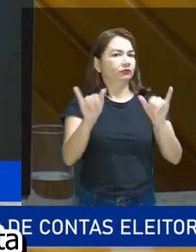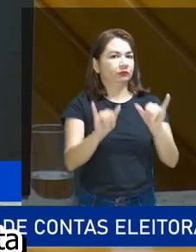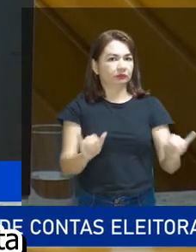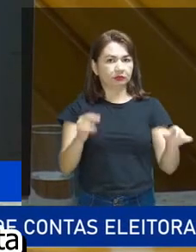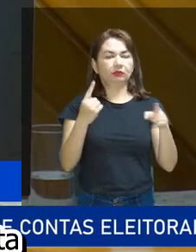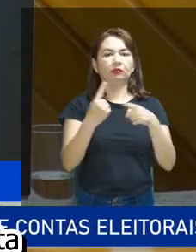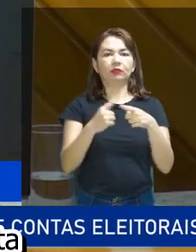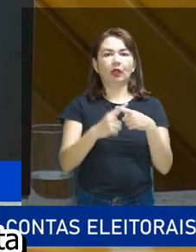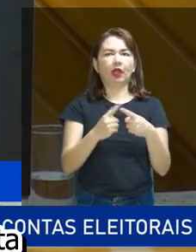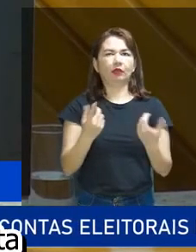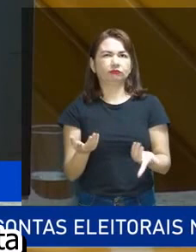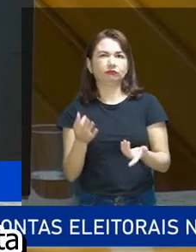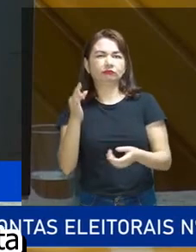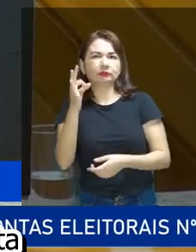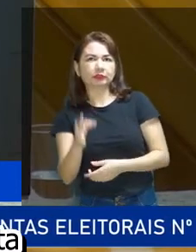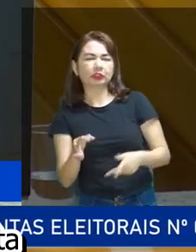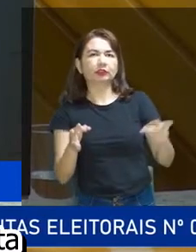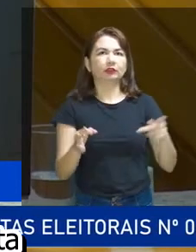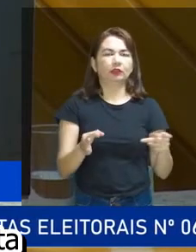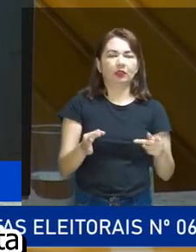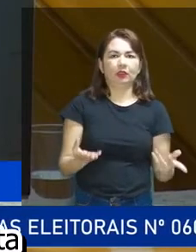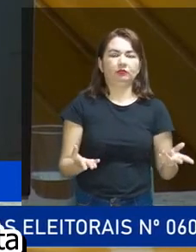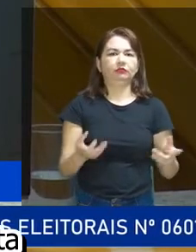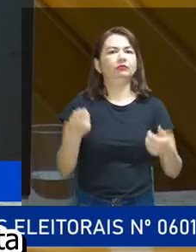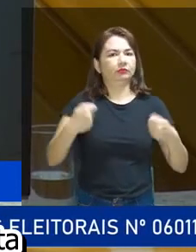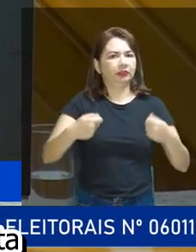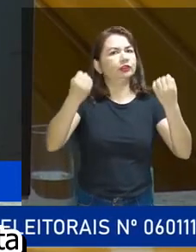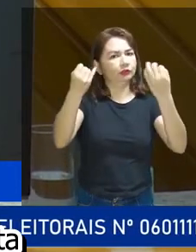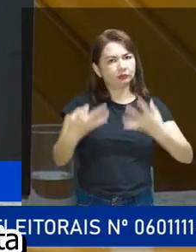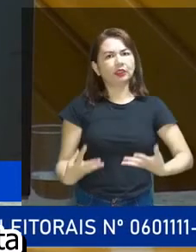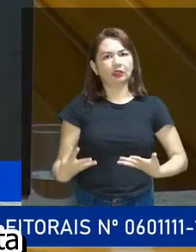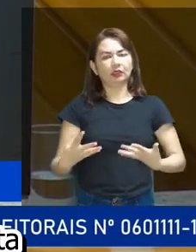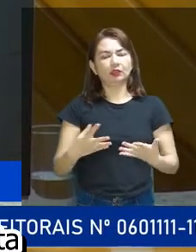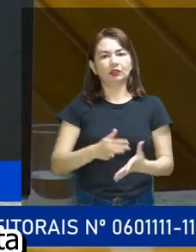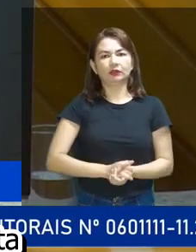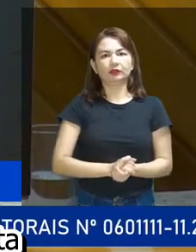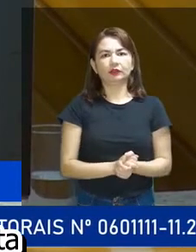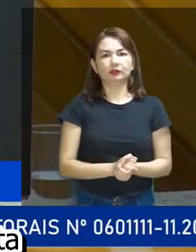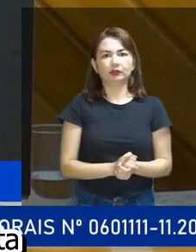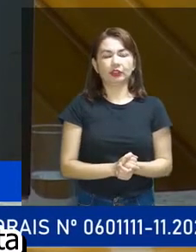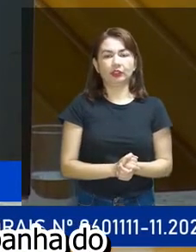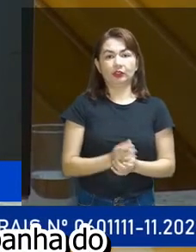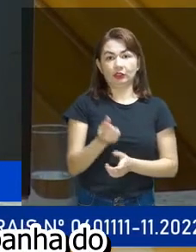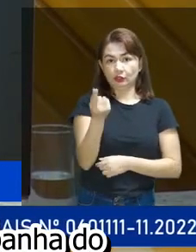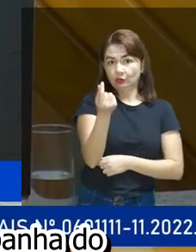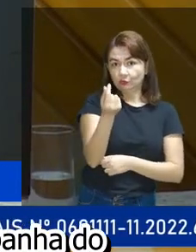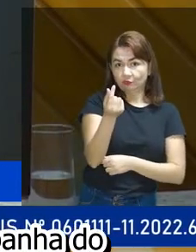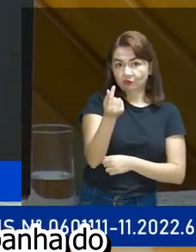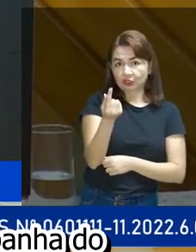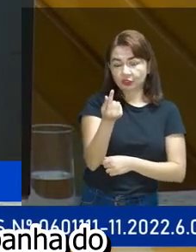entendida como irregular, é expressivo. Destacou que o referido montante representa